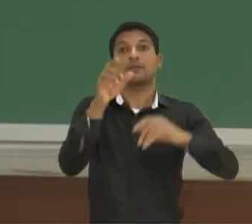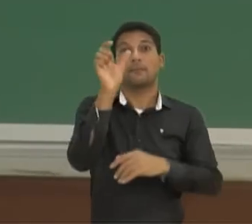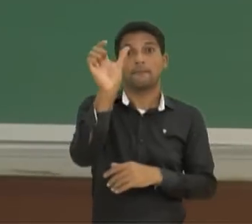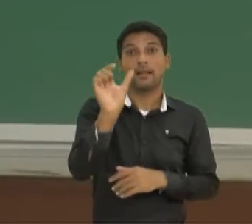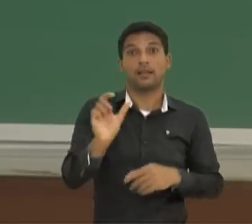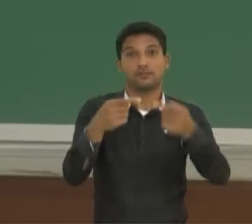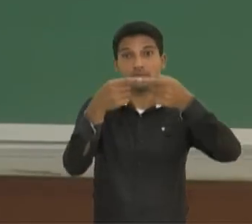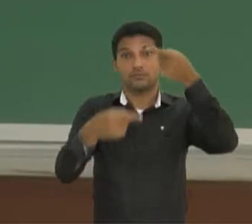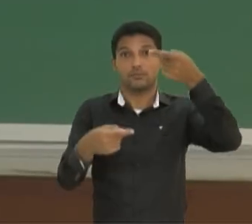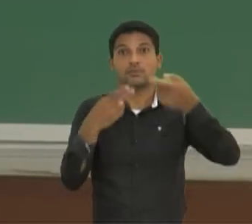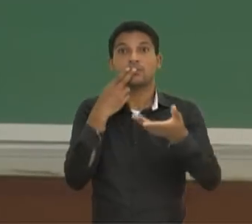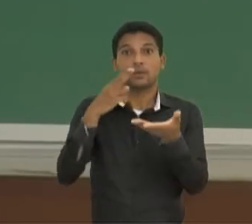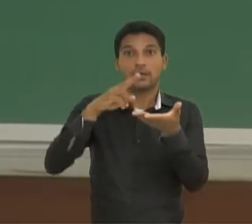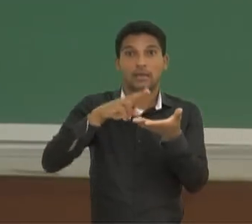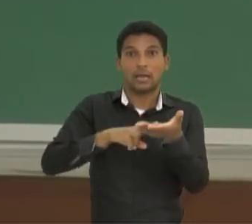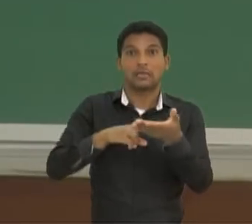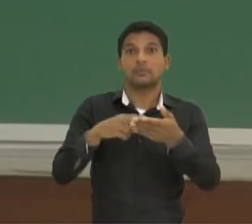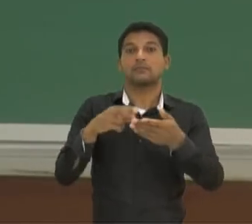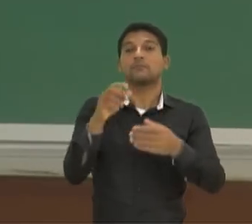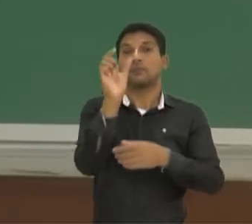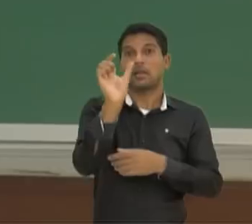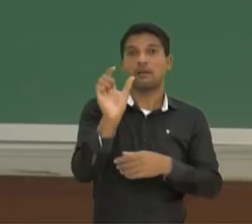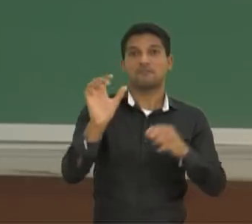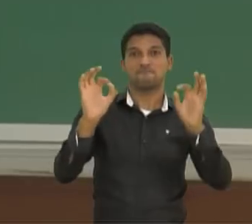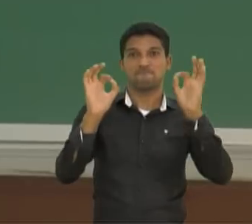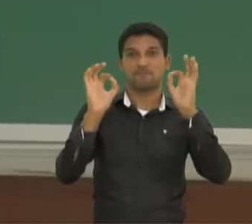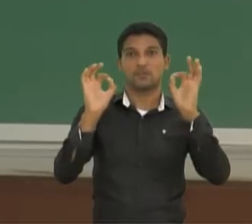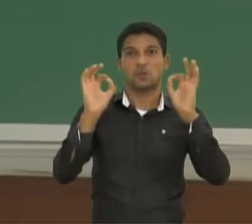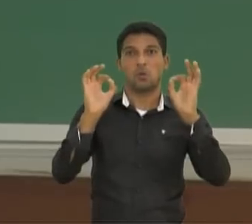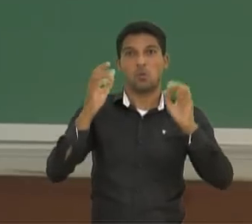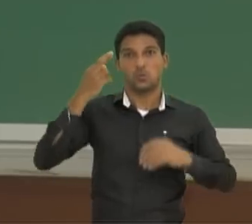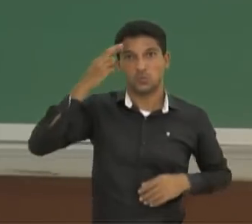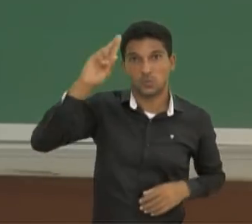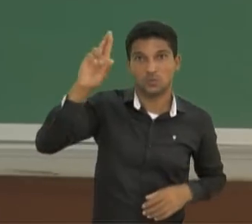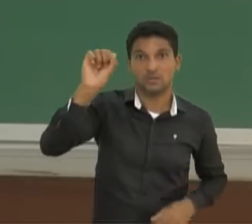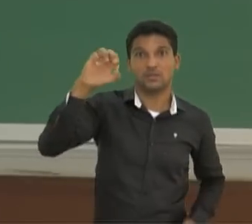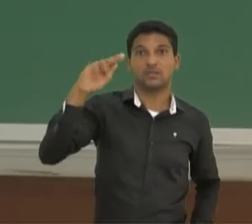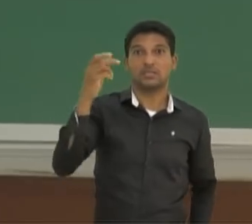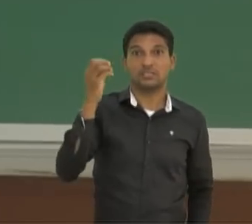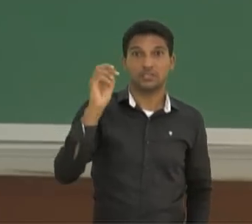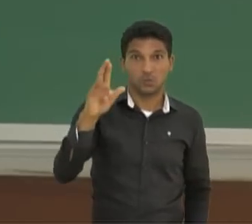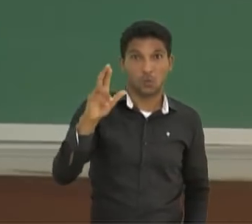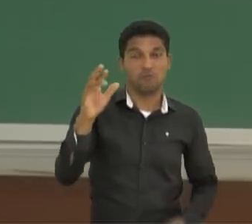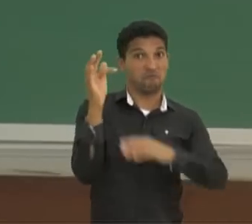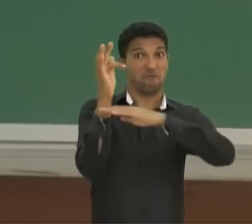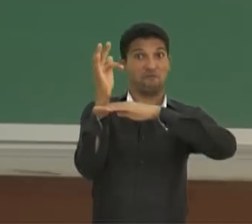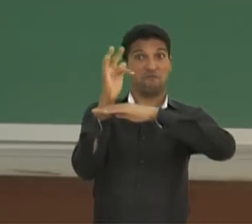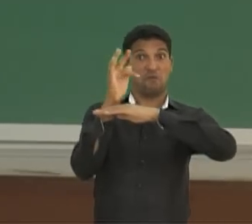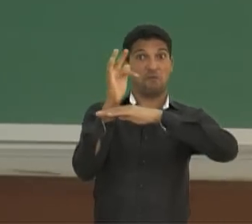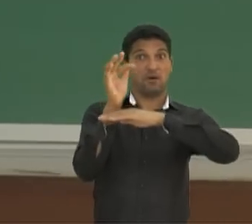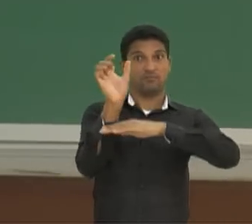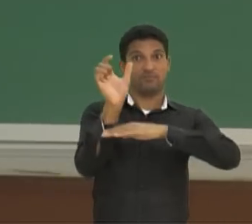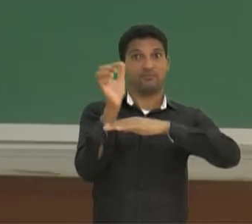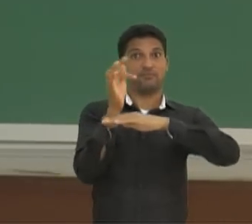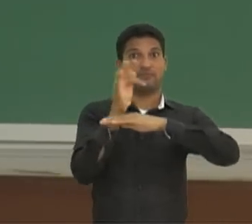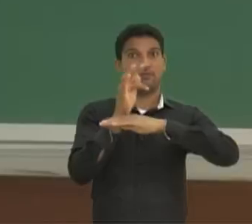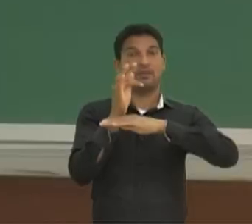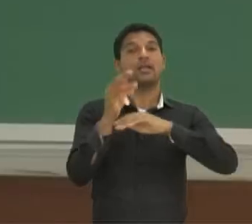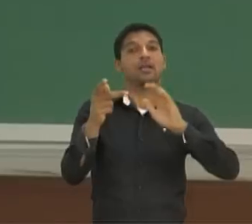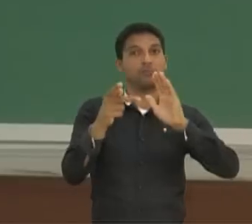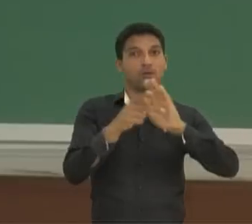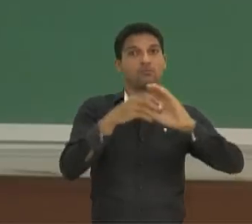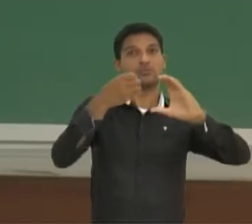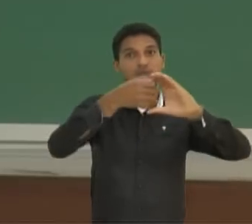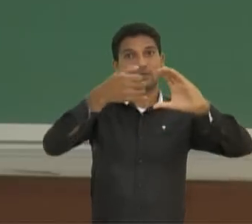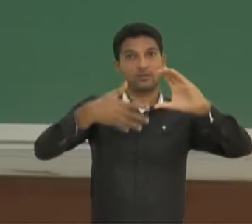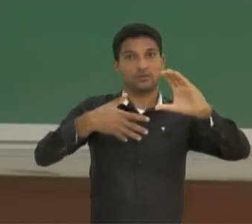bem sofisticadas ali no vocativo, né? Ilustríssimo Senhor, né? Então são marcas de extrema